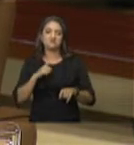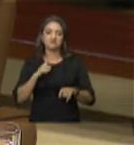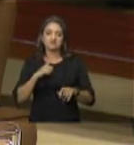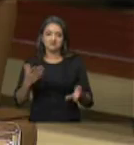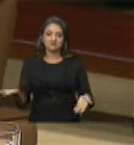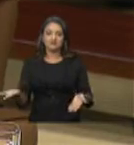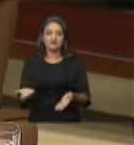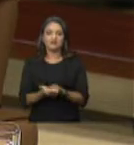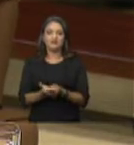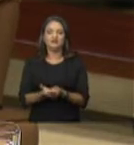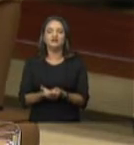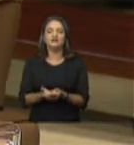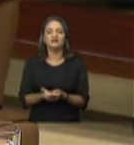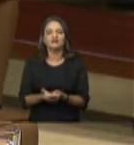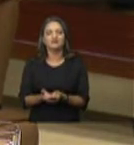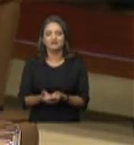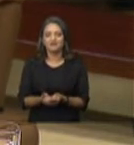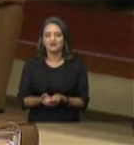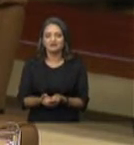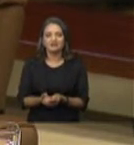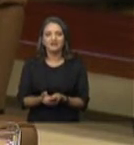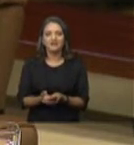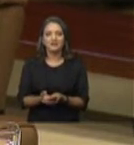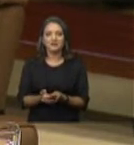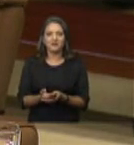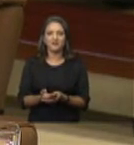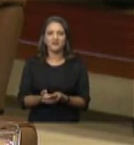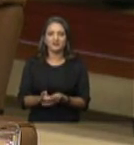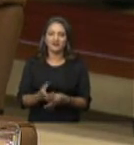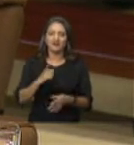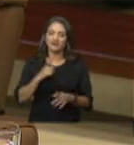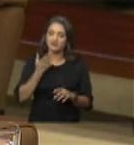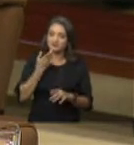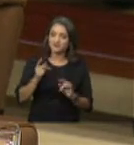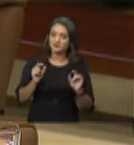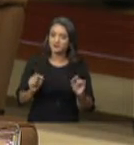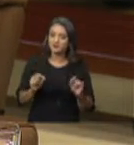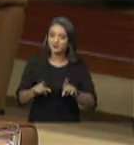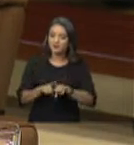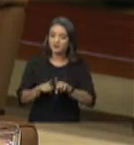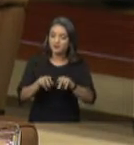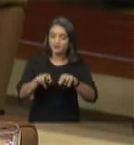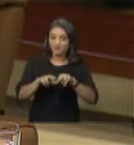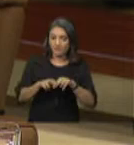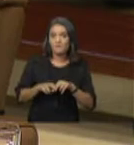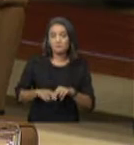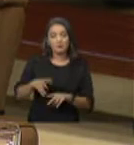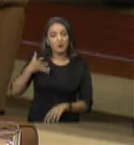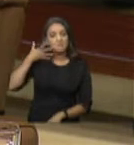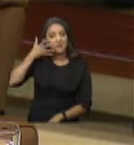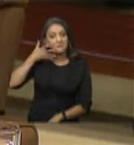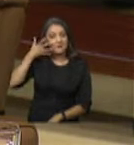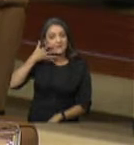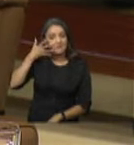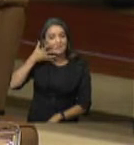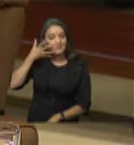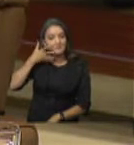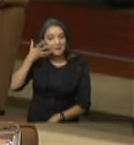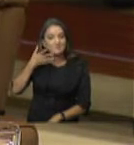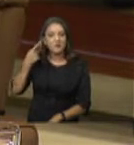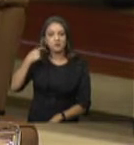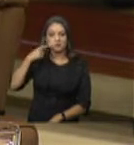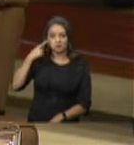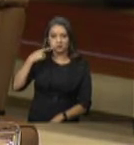examinar o medo e faço desde logo inclusive em homenagem a sustentação oral do ilustre advogado